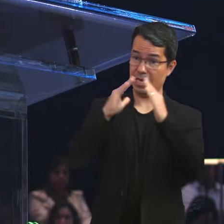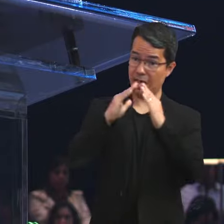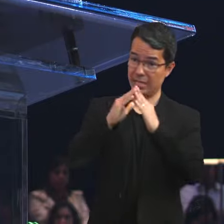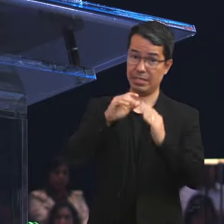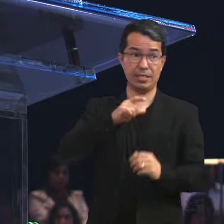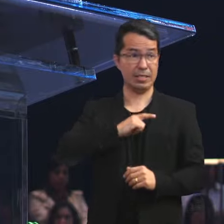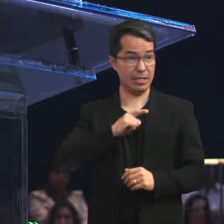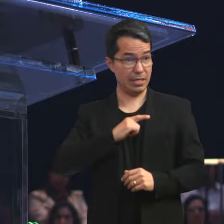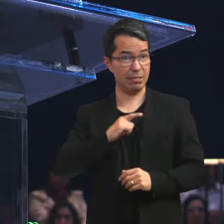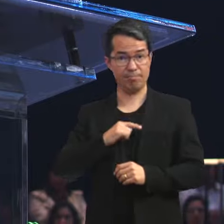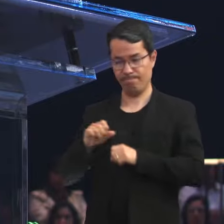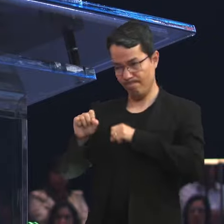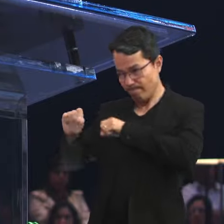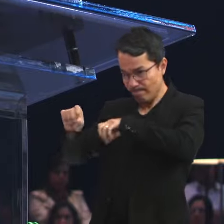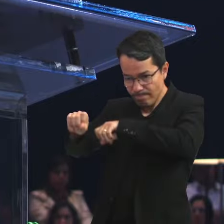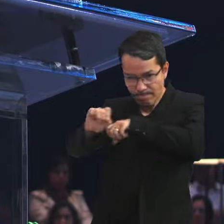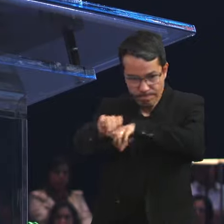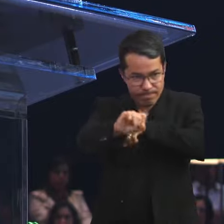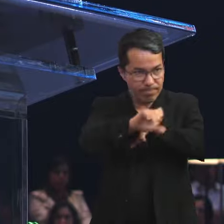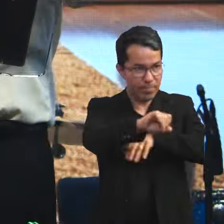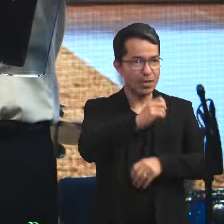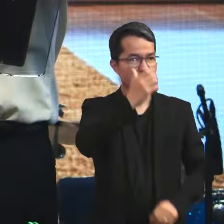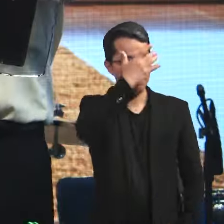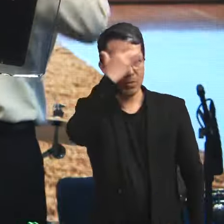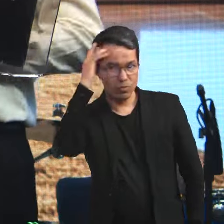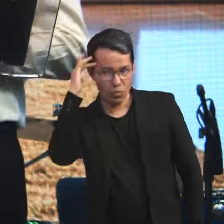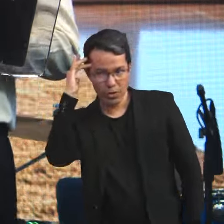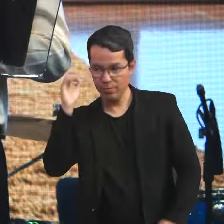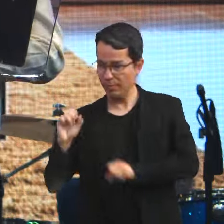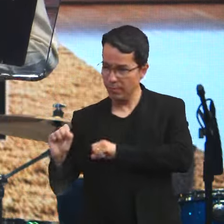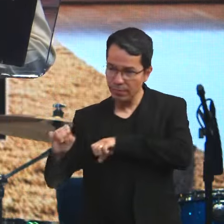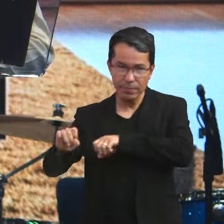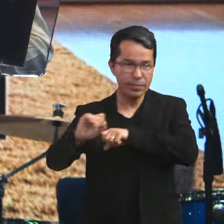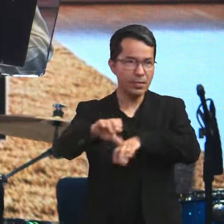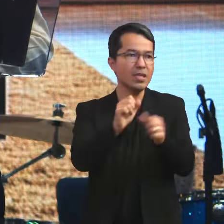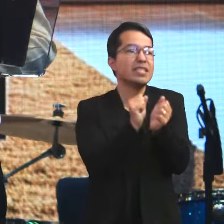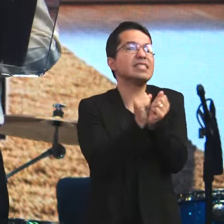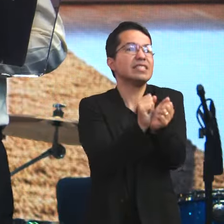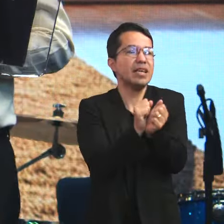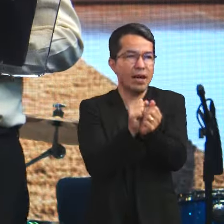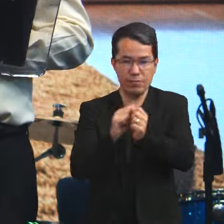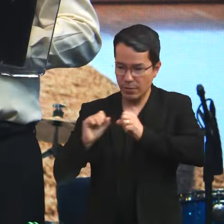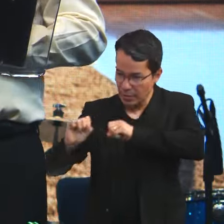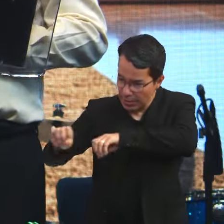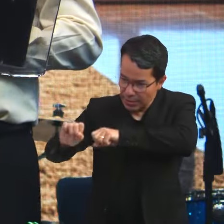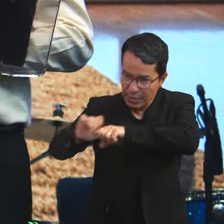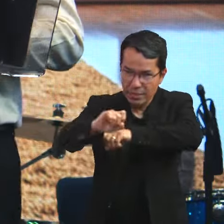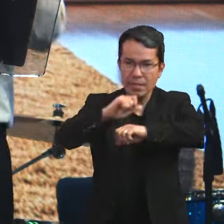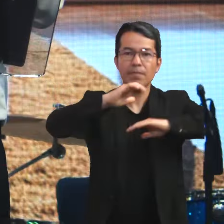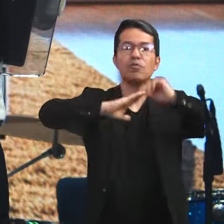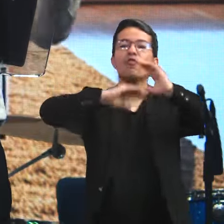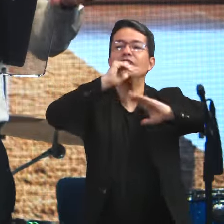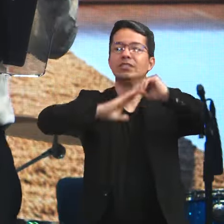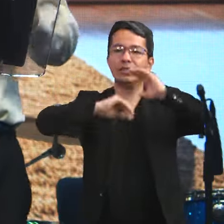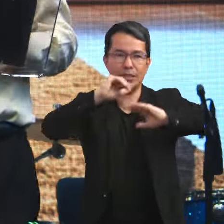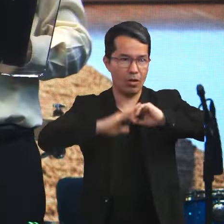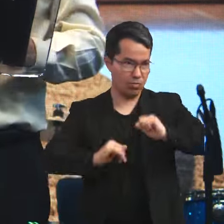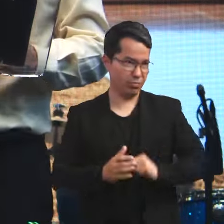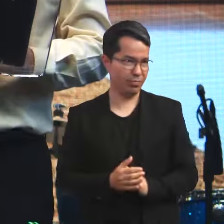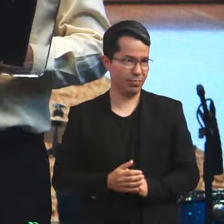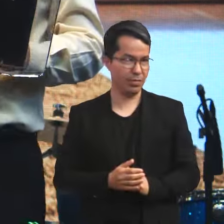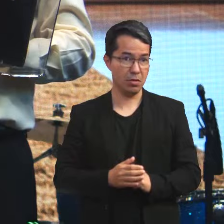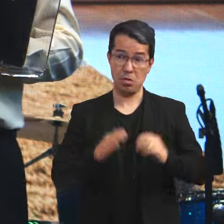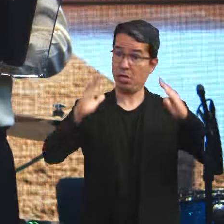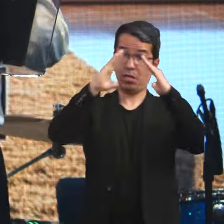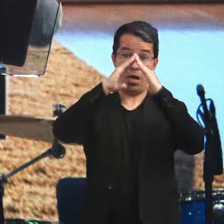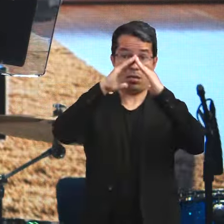com senhor da casa com seus escravos aprendiz de ofícios o aprendizado dos ofícios deela Ou